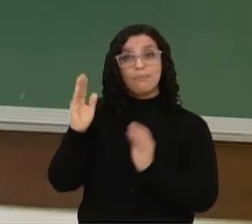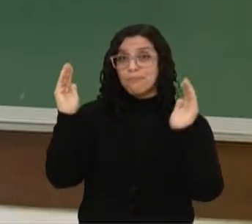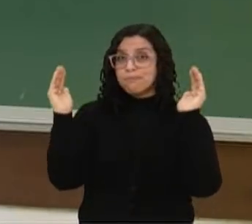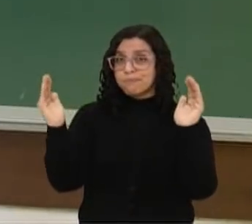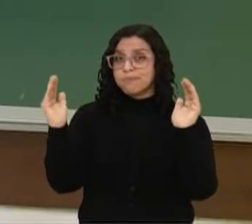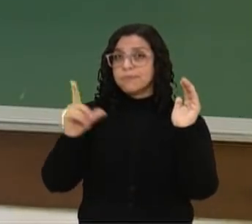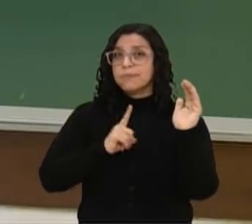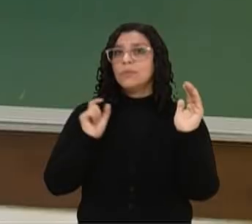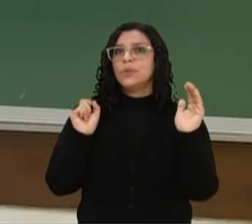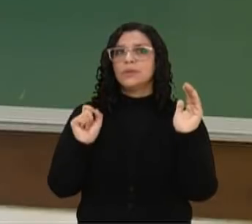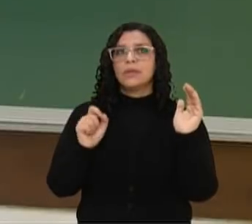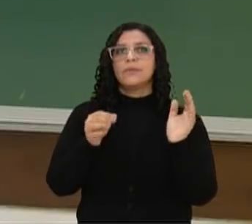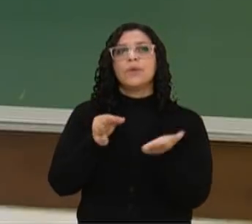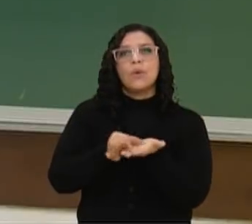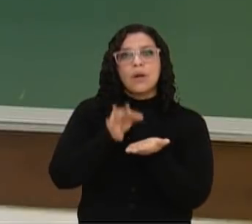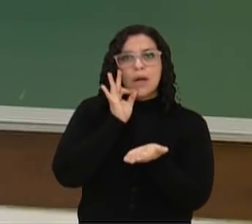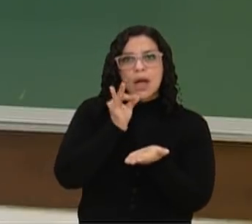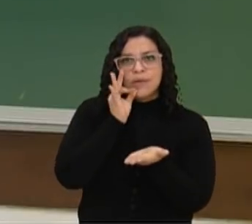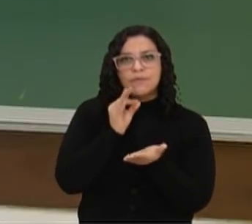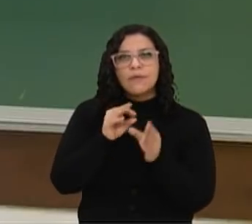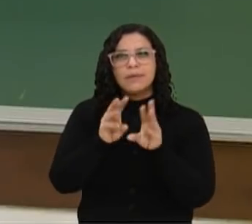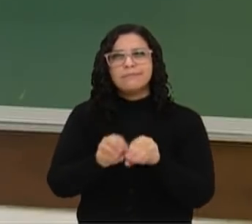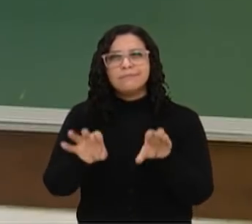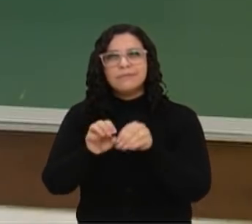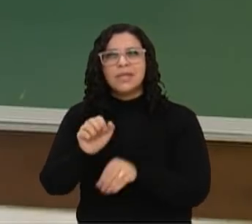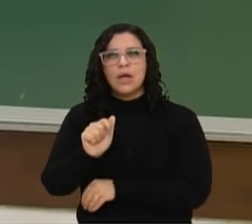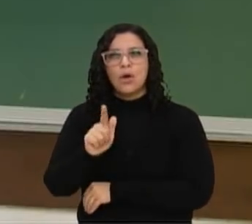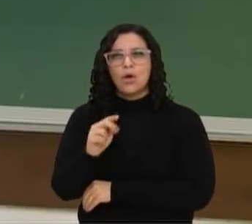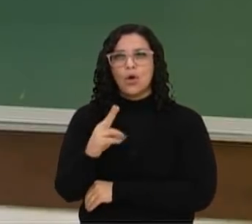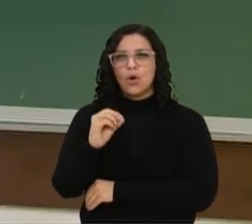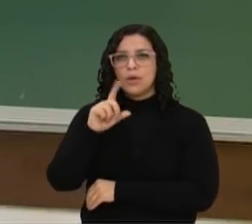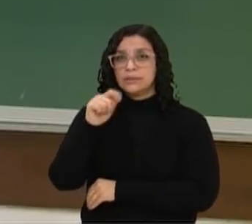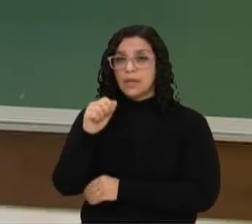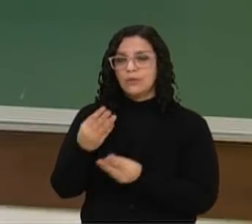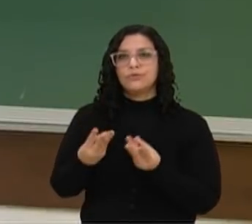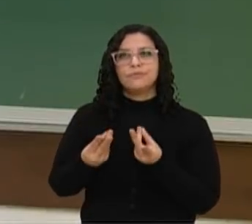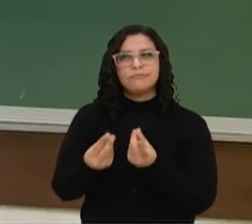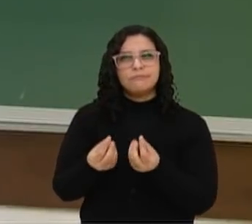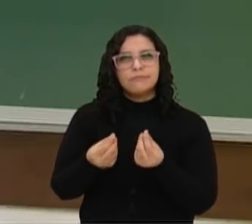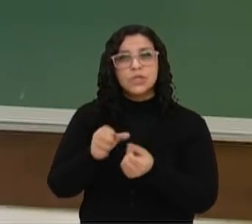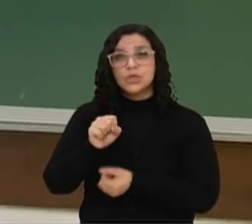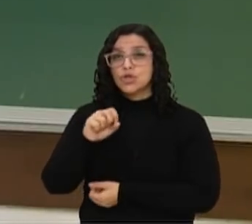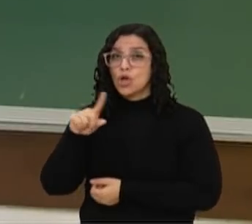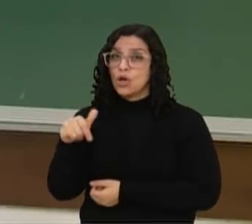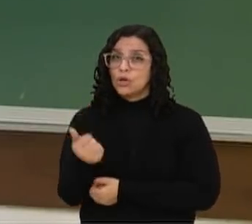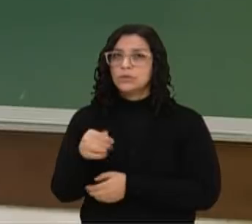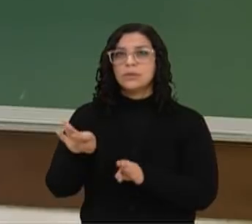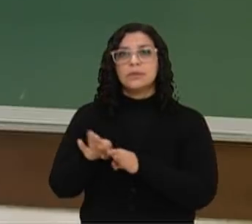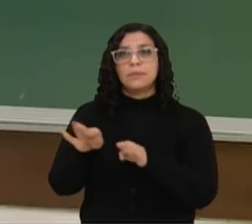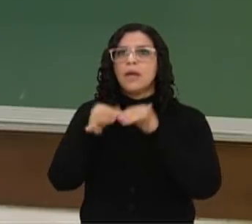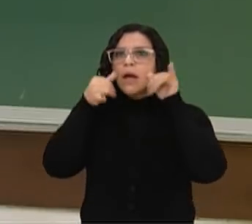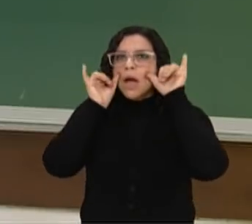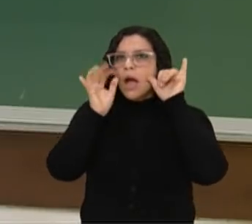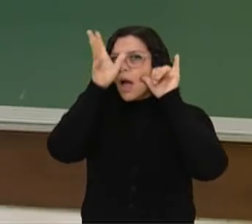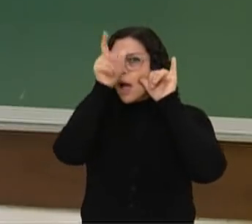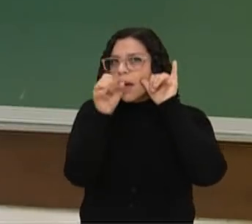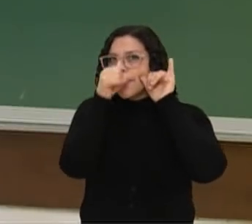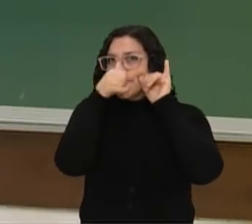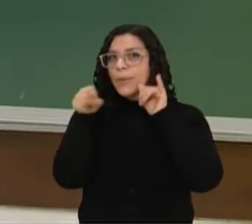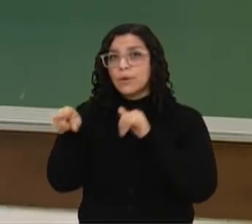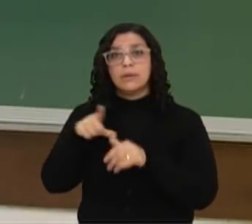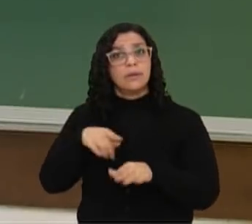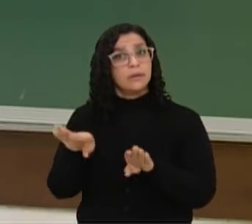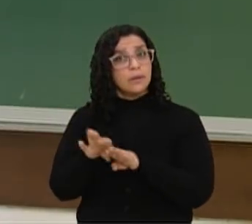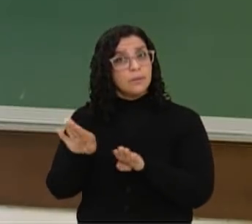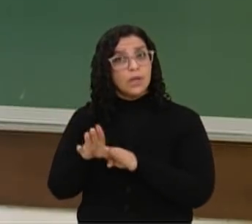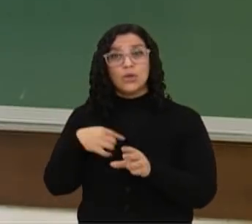do agronegócio: o café, o algodão, a soja, a atividade de pecuária, tudo isso